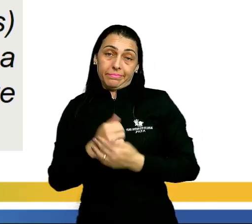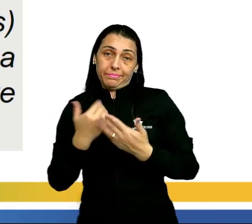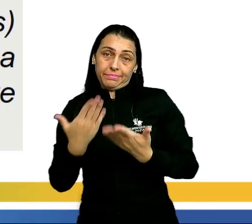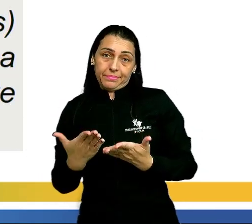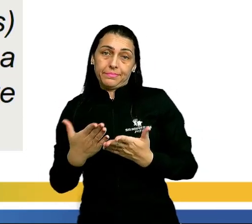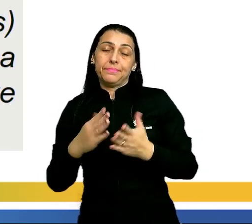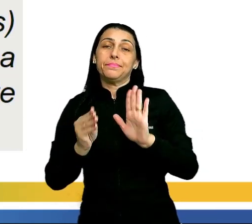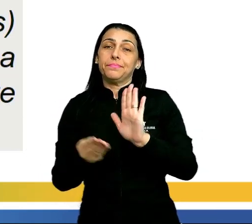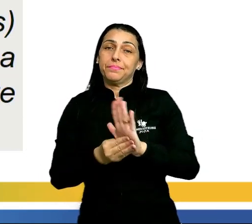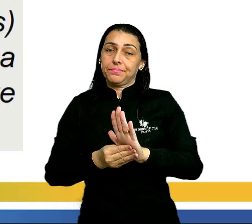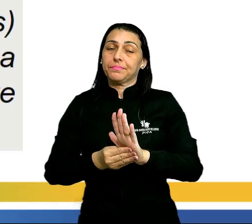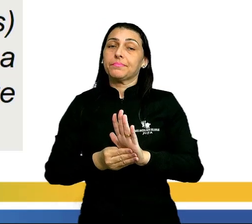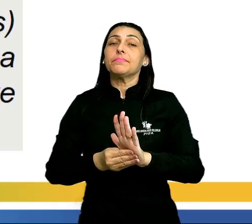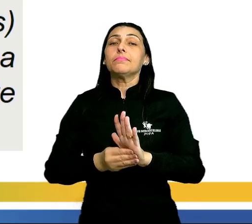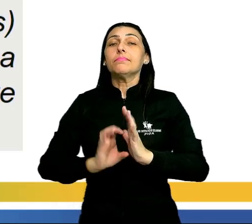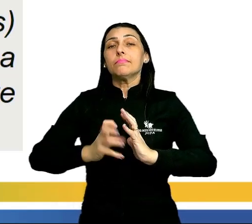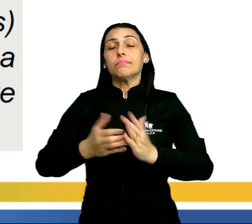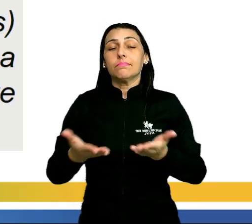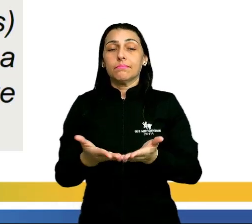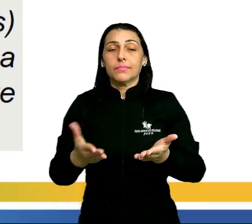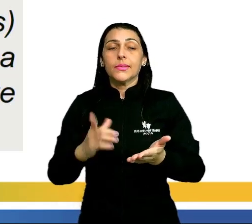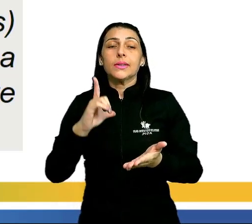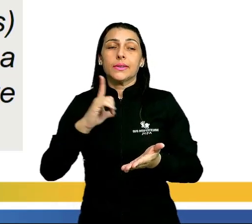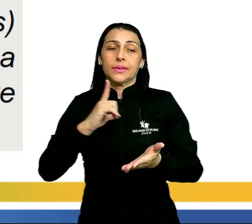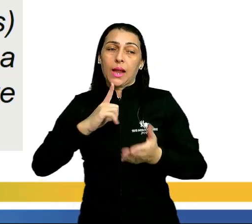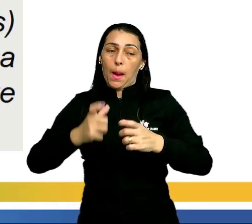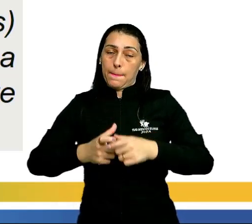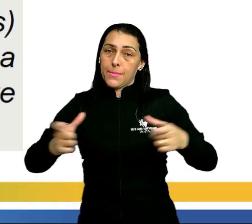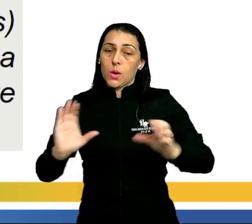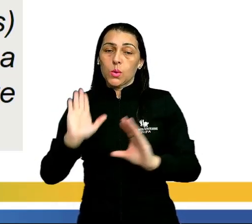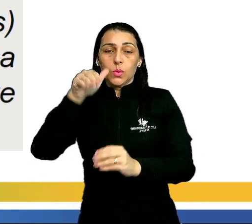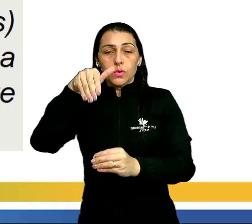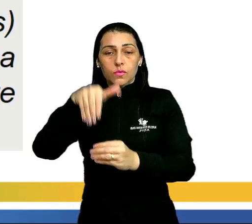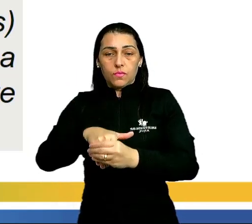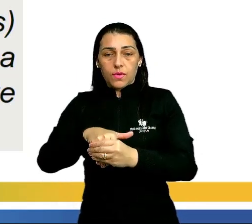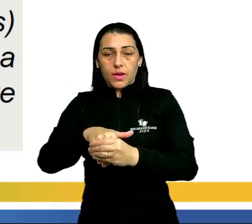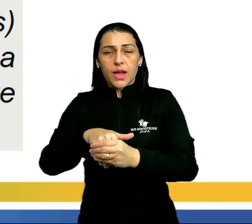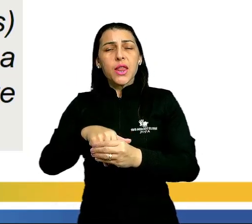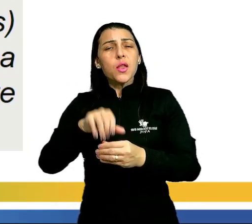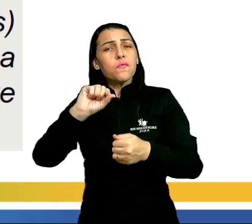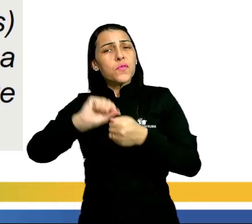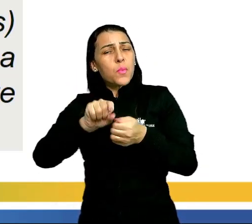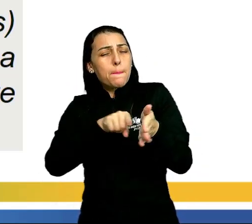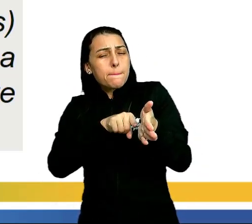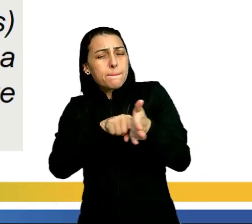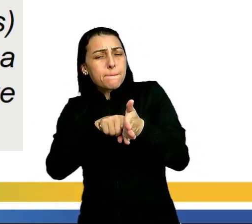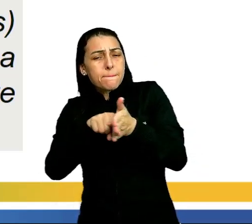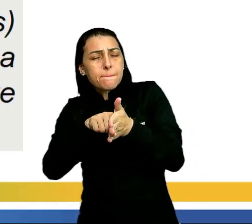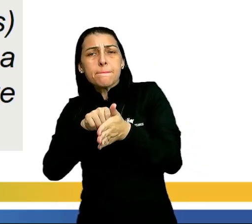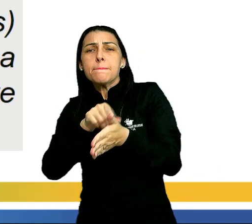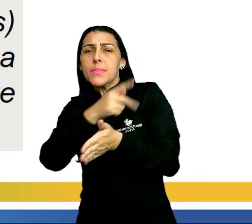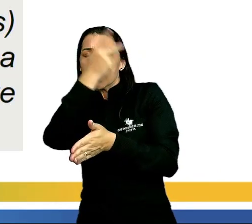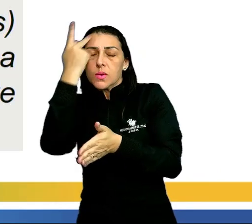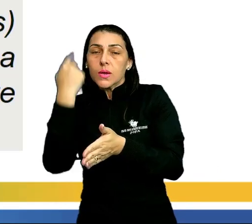dos partidos da atualidade, então vai ter a maioria dos votos. Fiz uma pesquisa com pessoas que